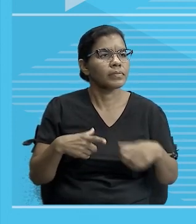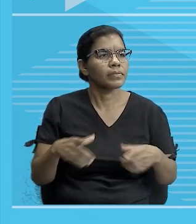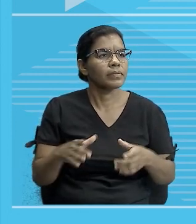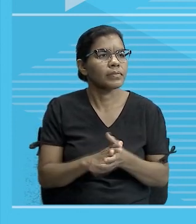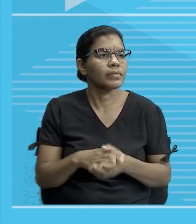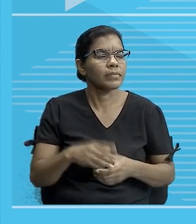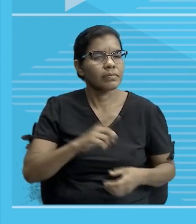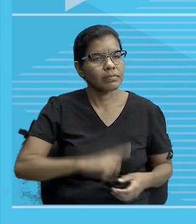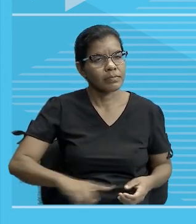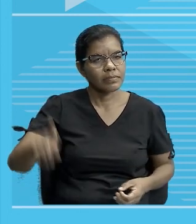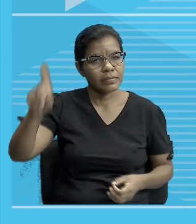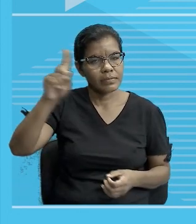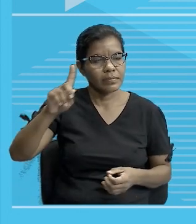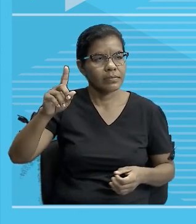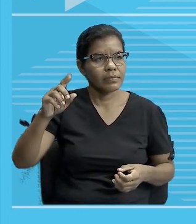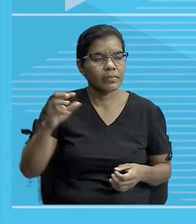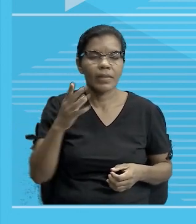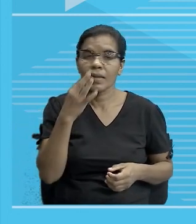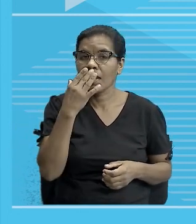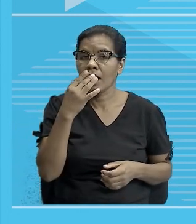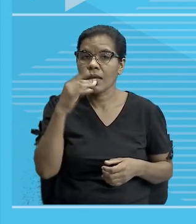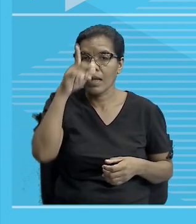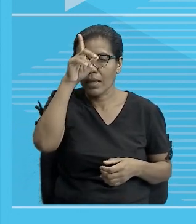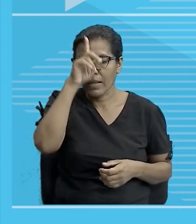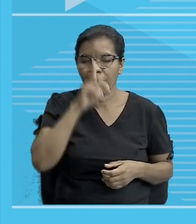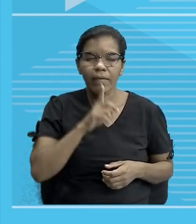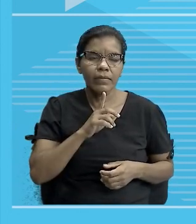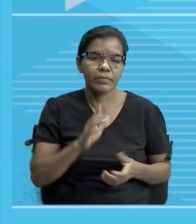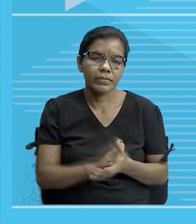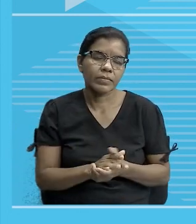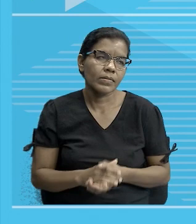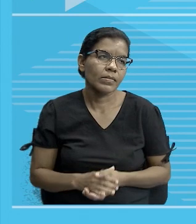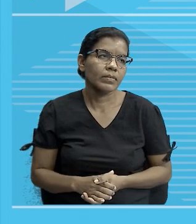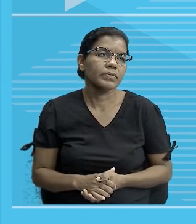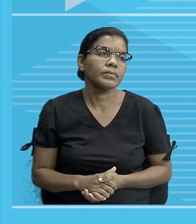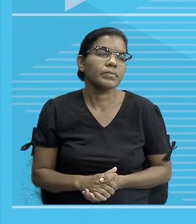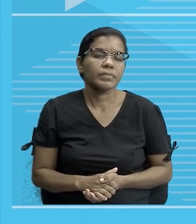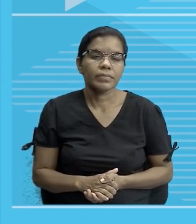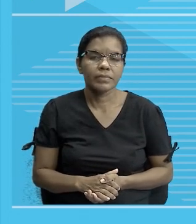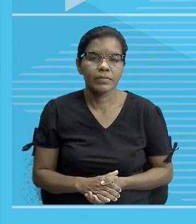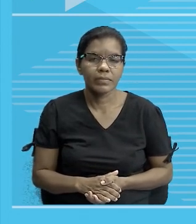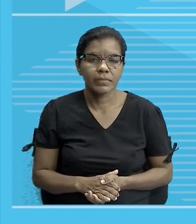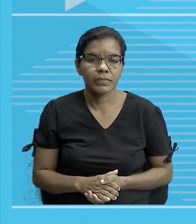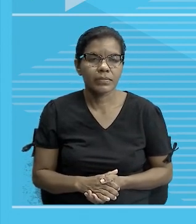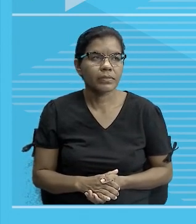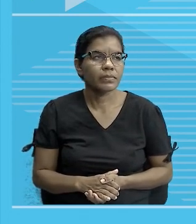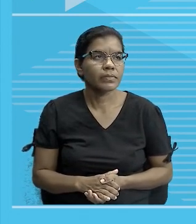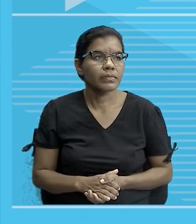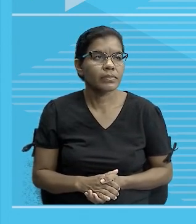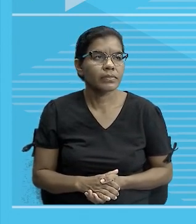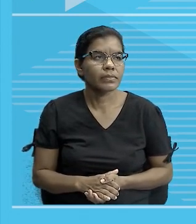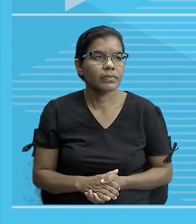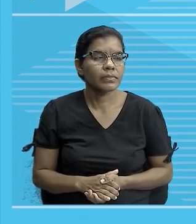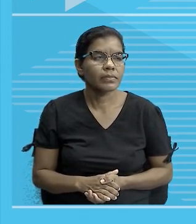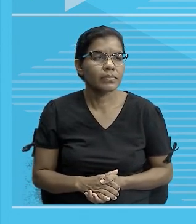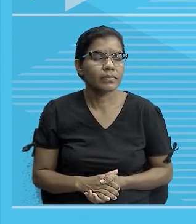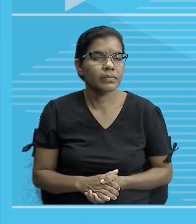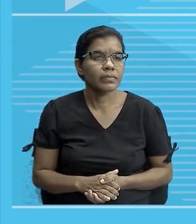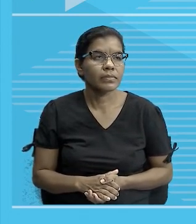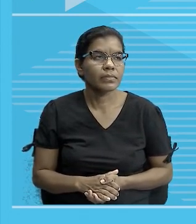em cima. É, da Bastilha, tomando o prédio da Bastilha, né?